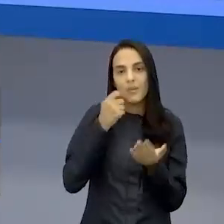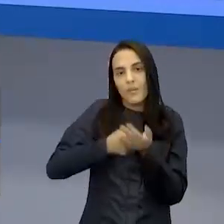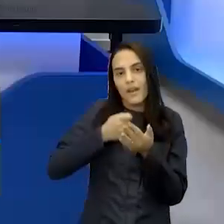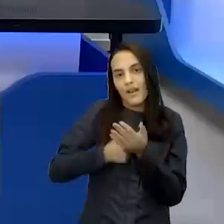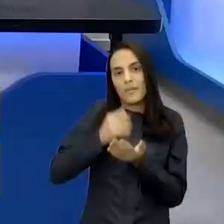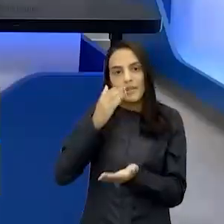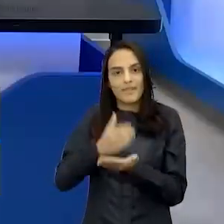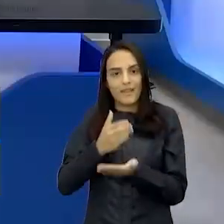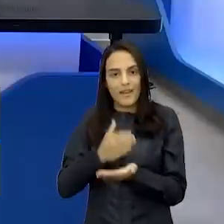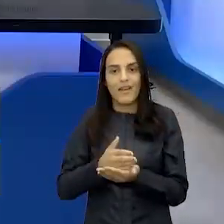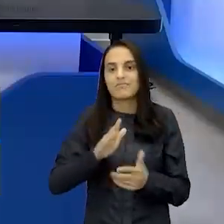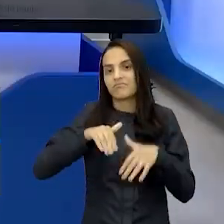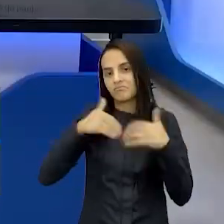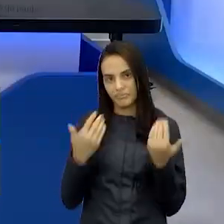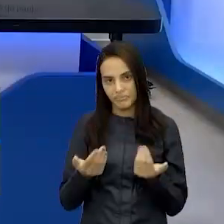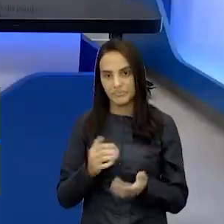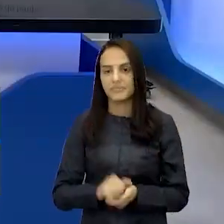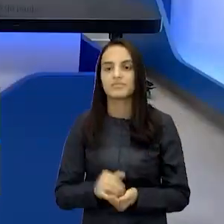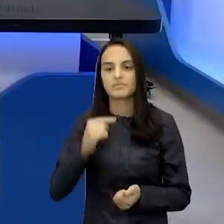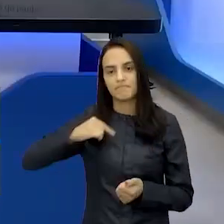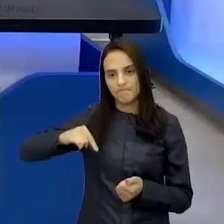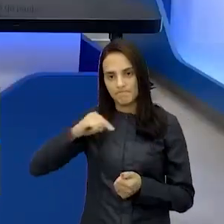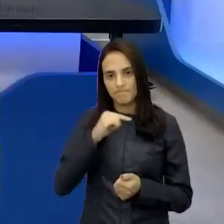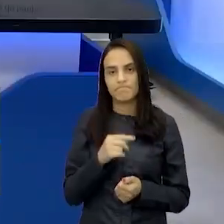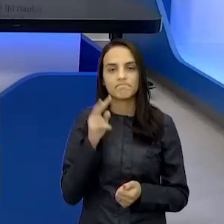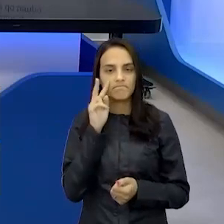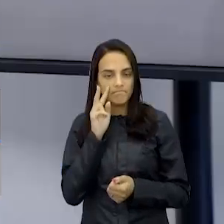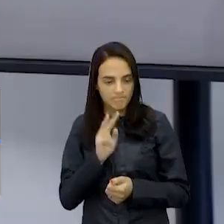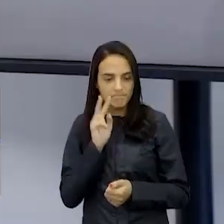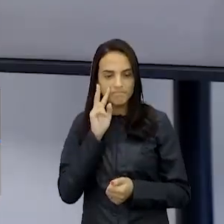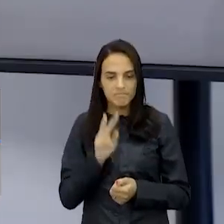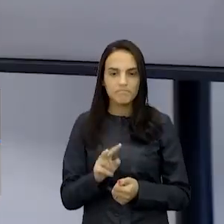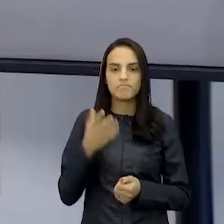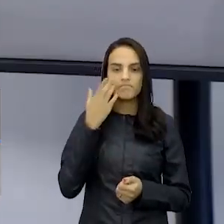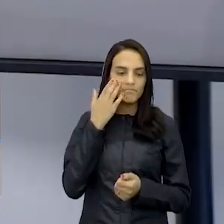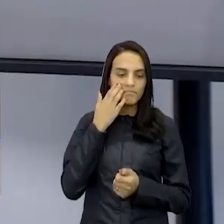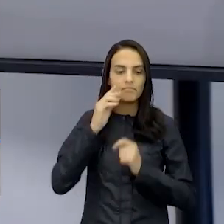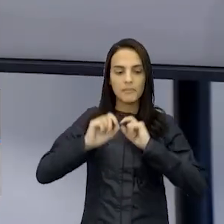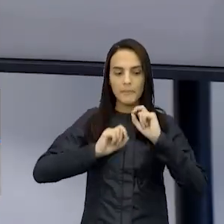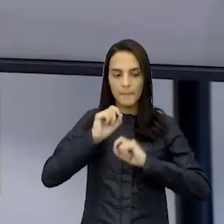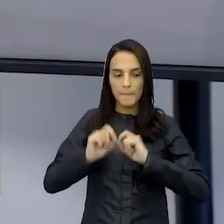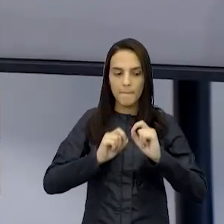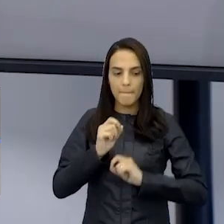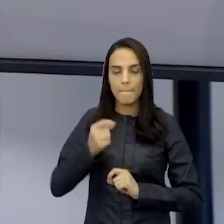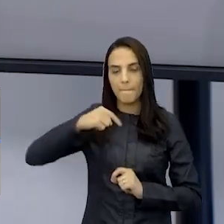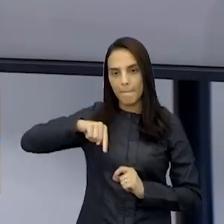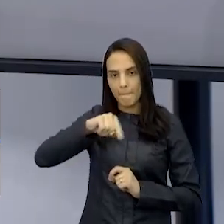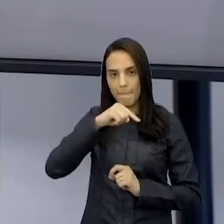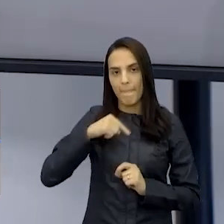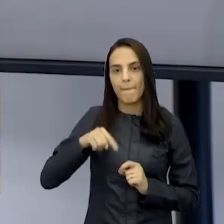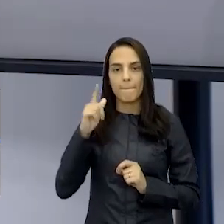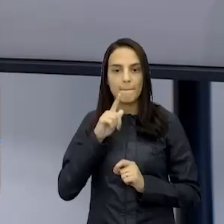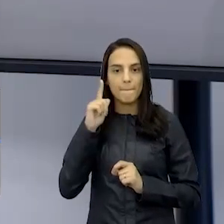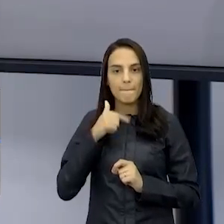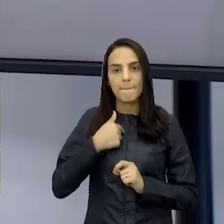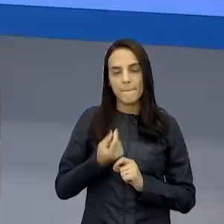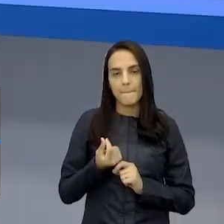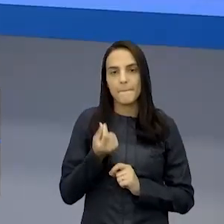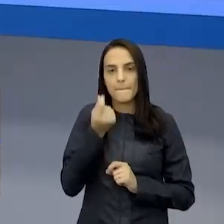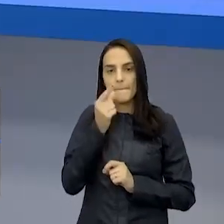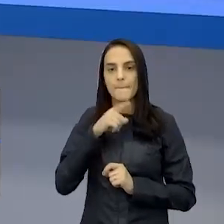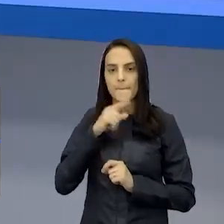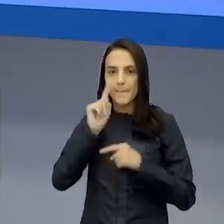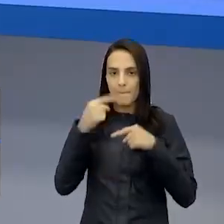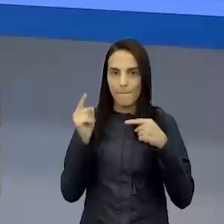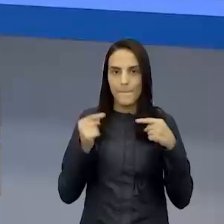se eu não pagar? É isso. E aí a gente vai vendo as situações e sabendo o caminho que a gente vai traçar. Eu tenho dinheiro. O